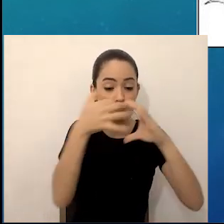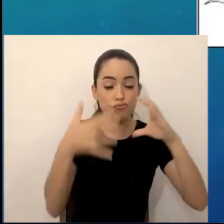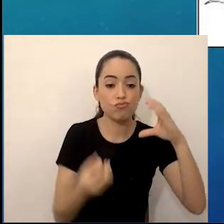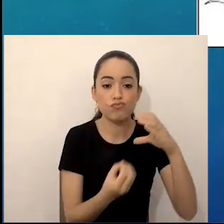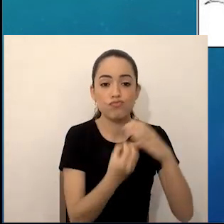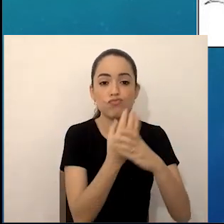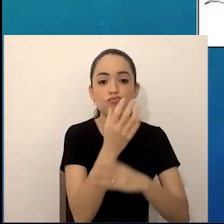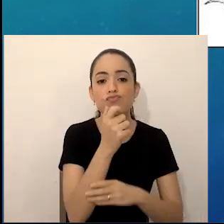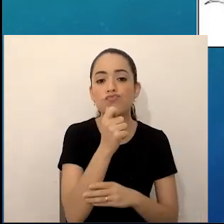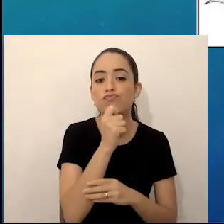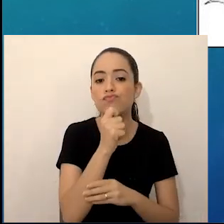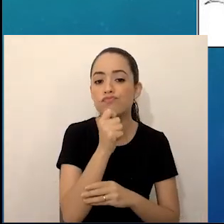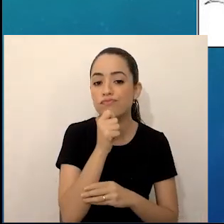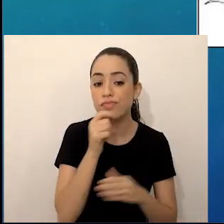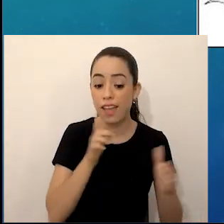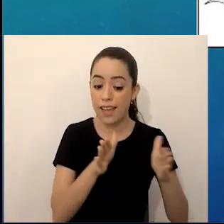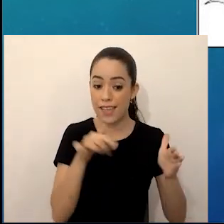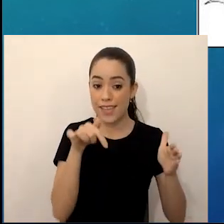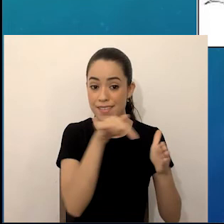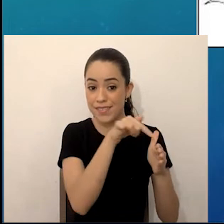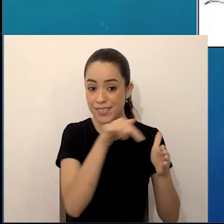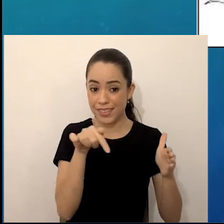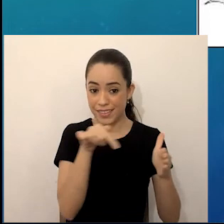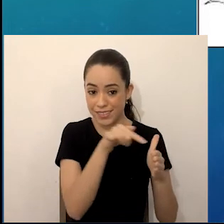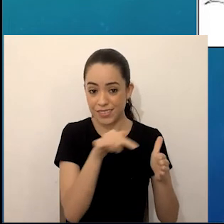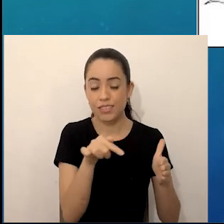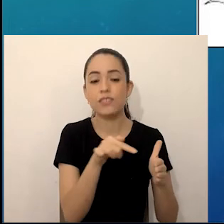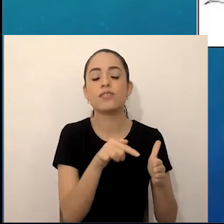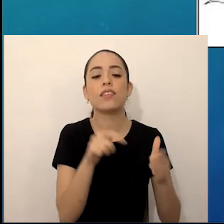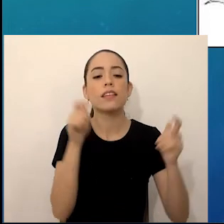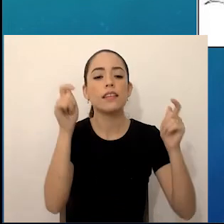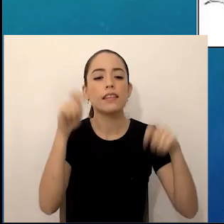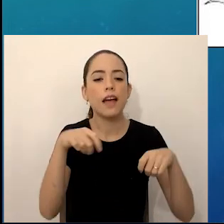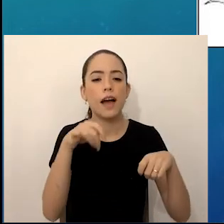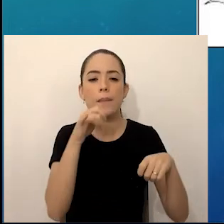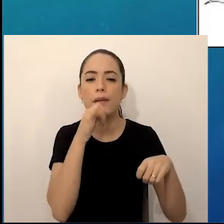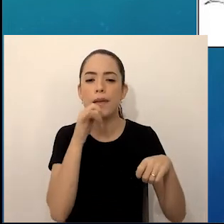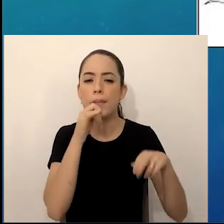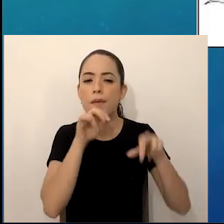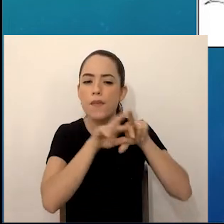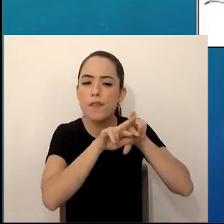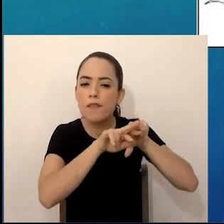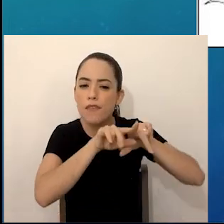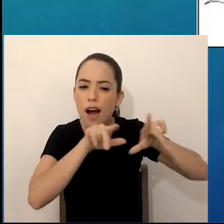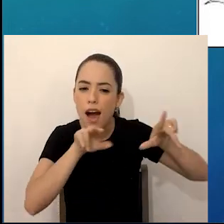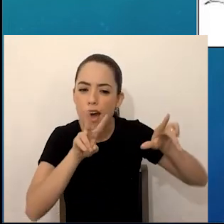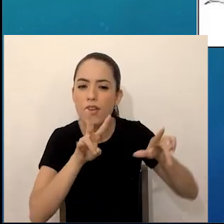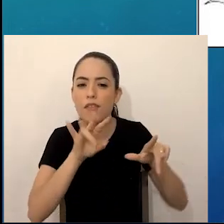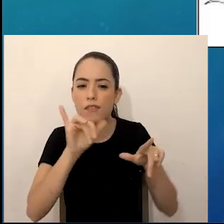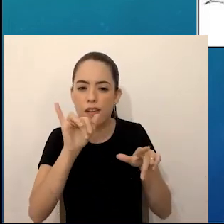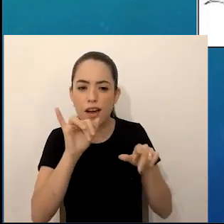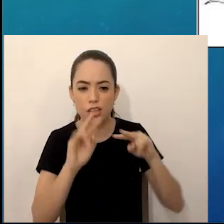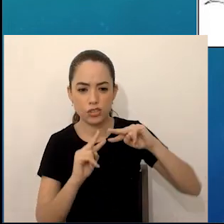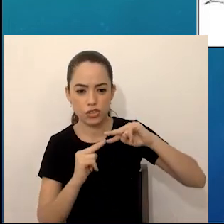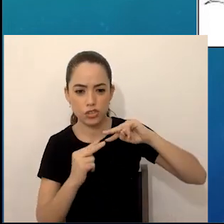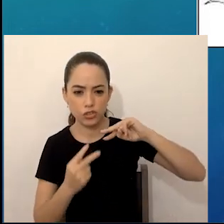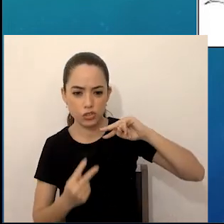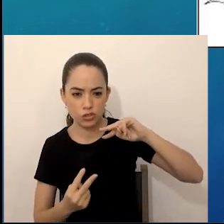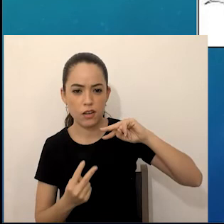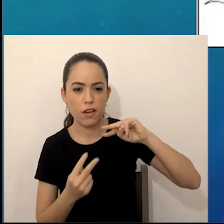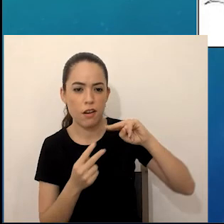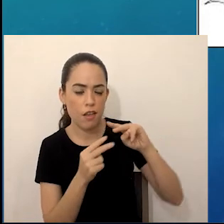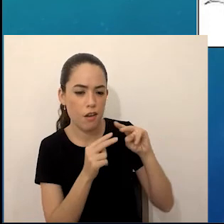Este é o período durante em que uma série de contornos definidos por genes